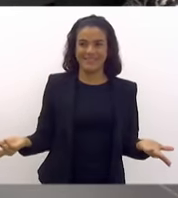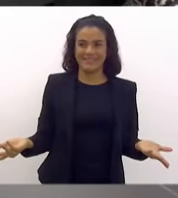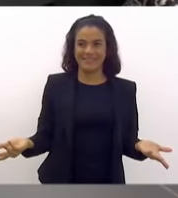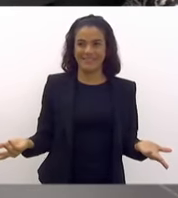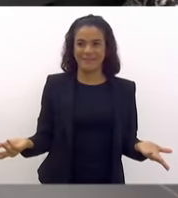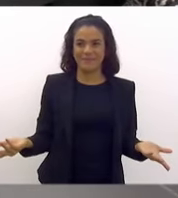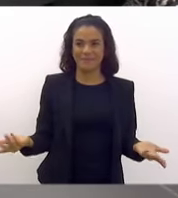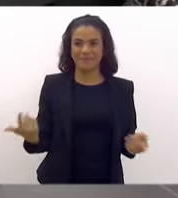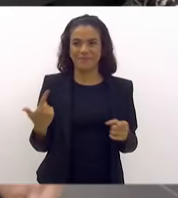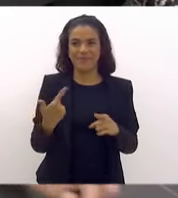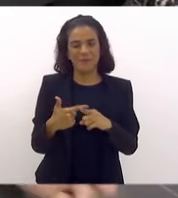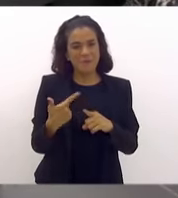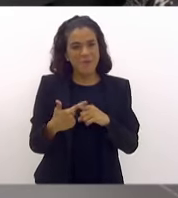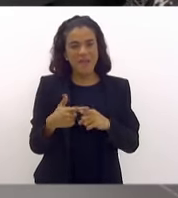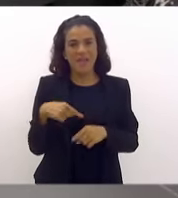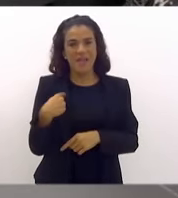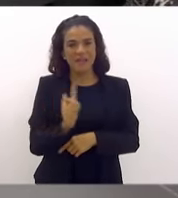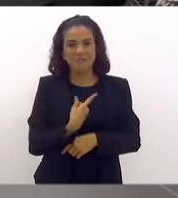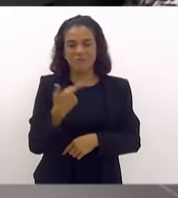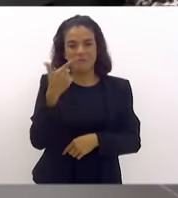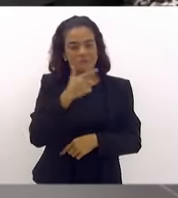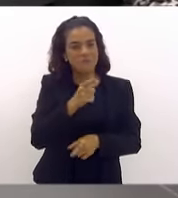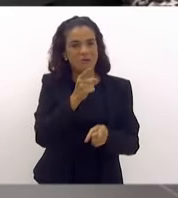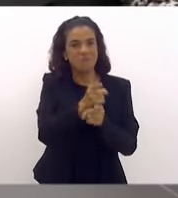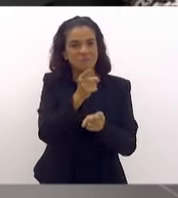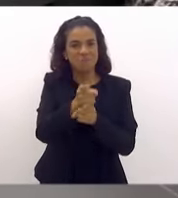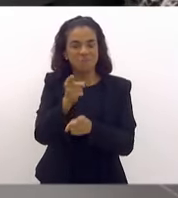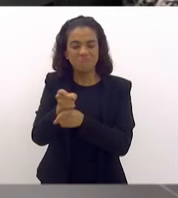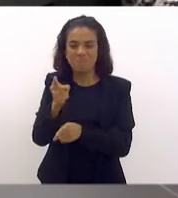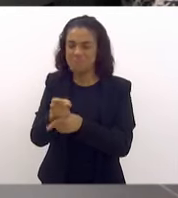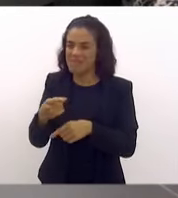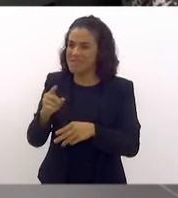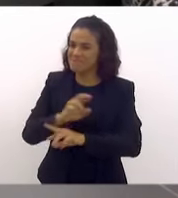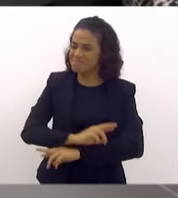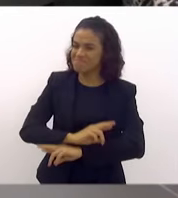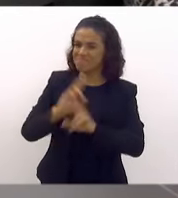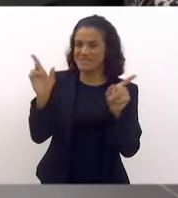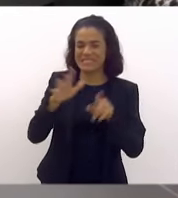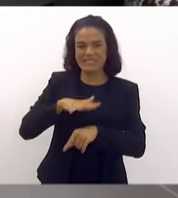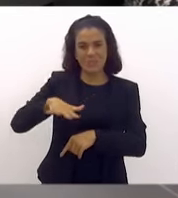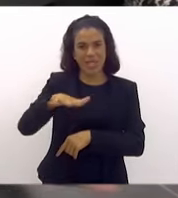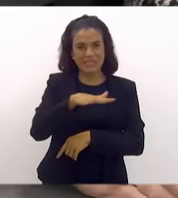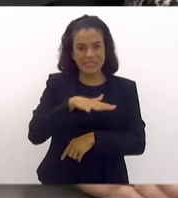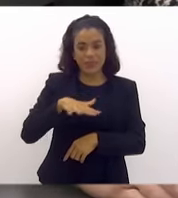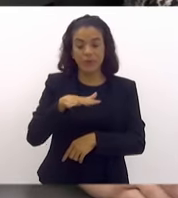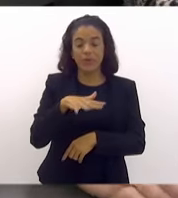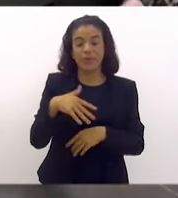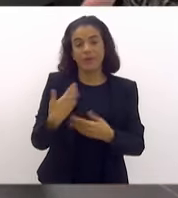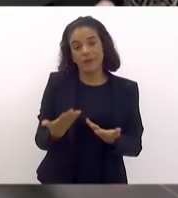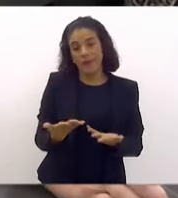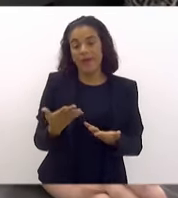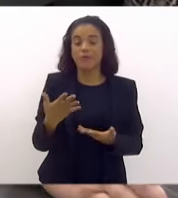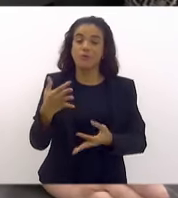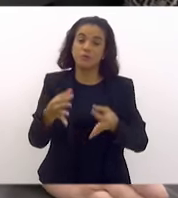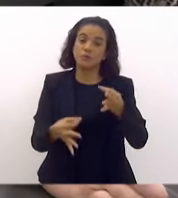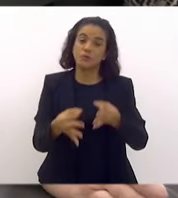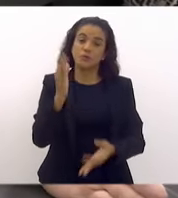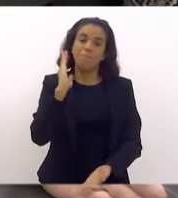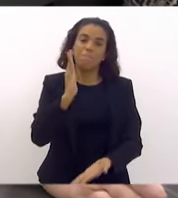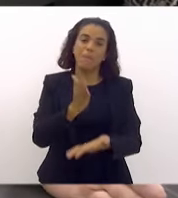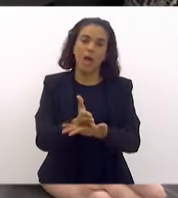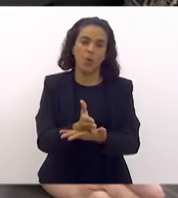gente começou a se deparar com essas com essas discrepâncias e a partir de Então os juízes pararam de